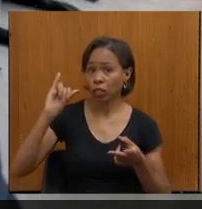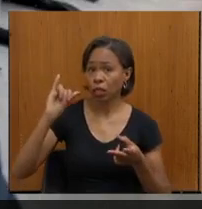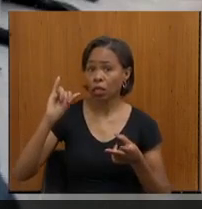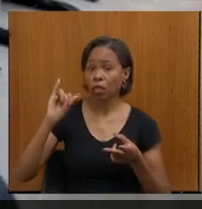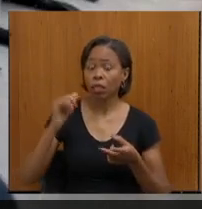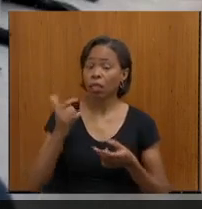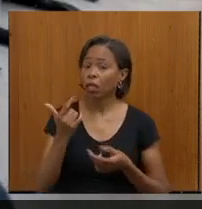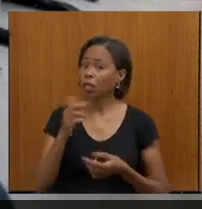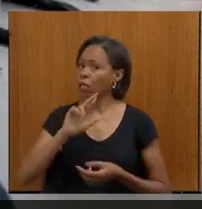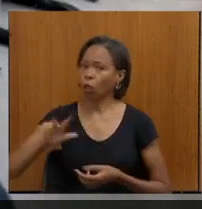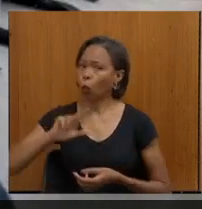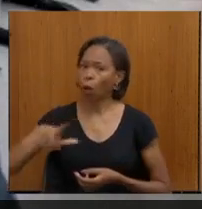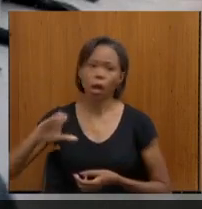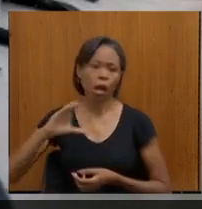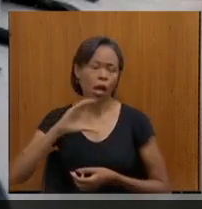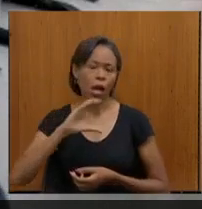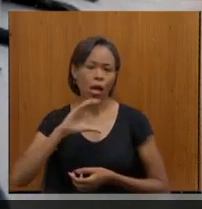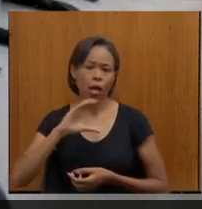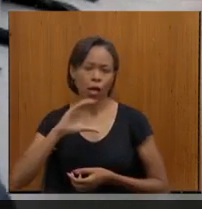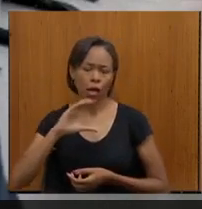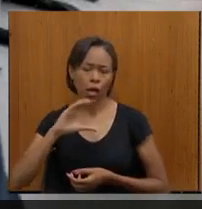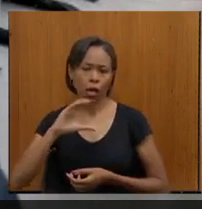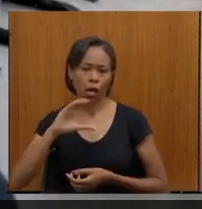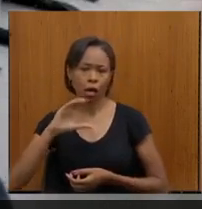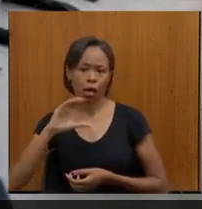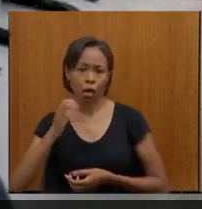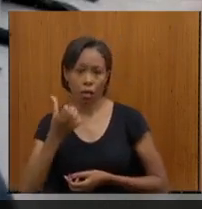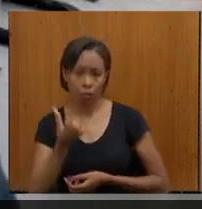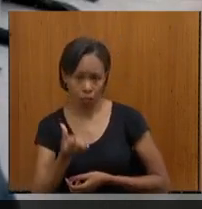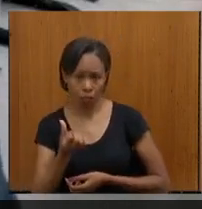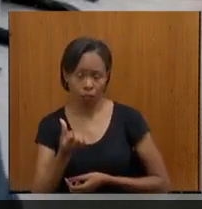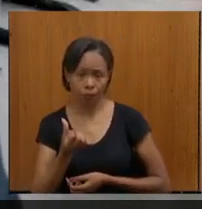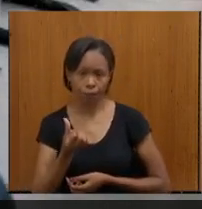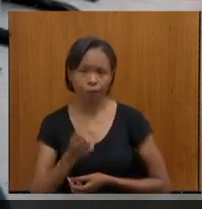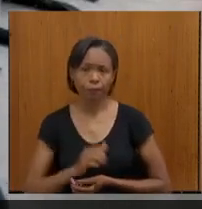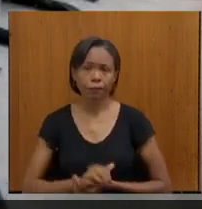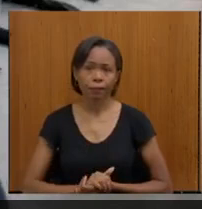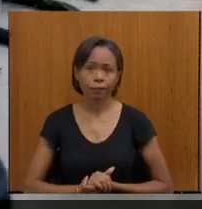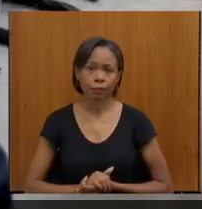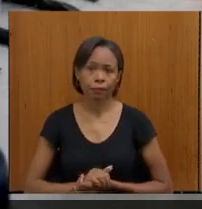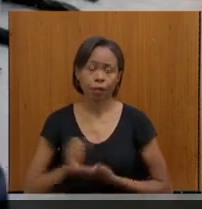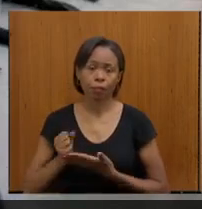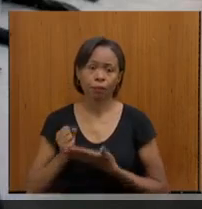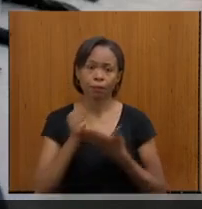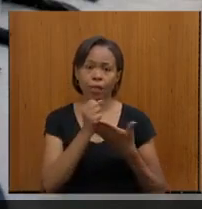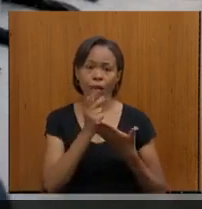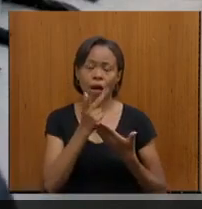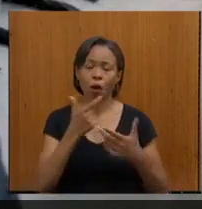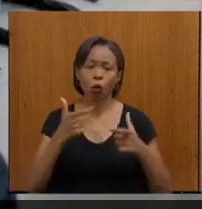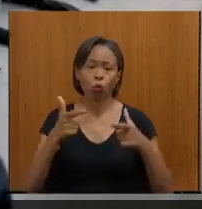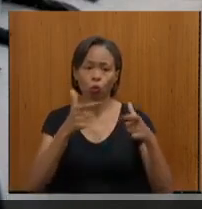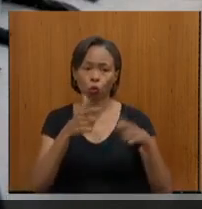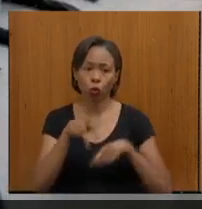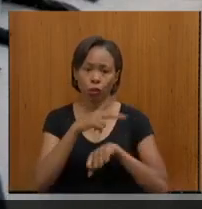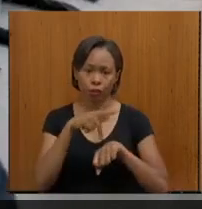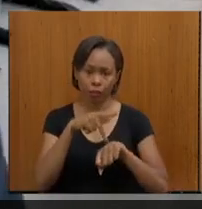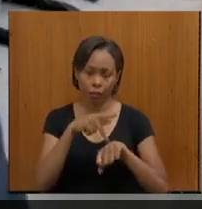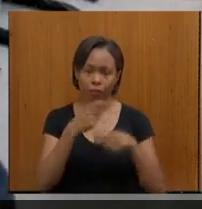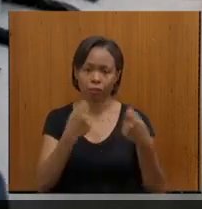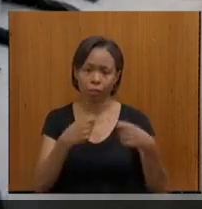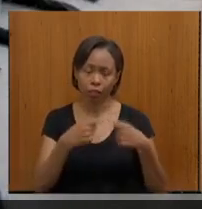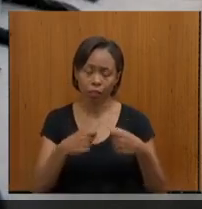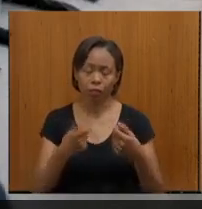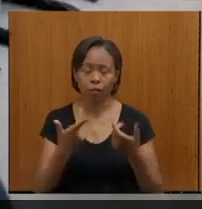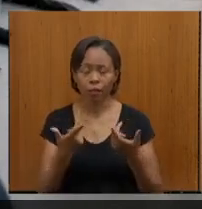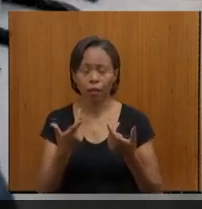é na União Europeia talvez em Japão Estados Unidos que precisam importa aí nós ia